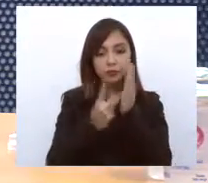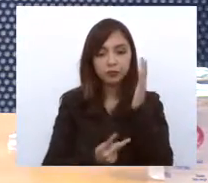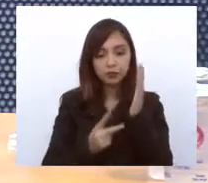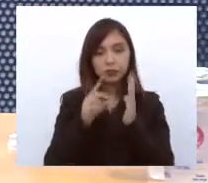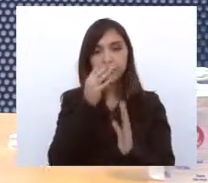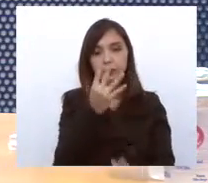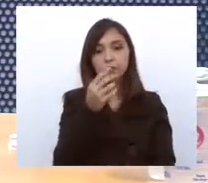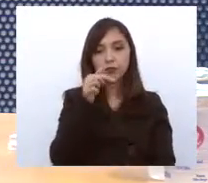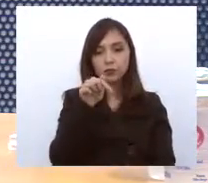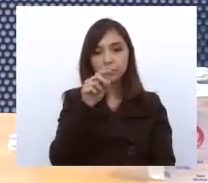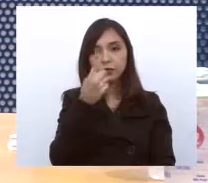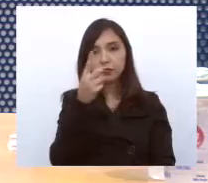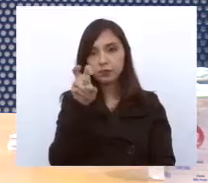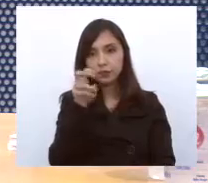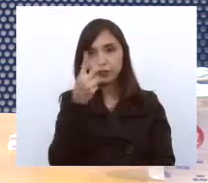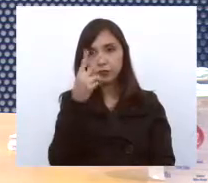de lei